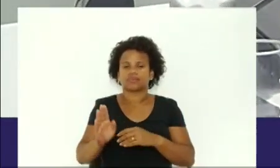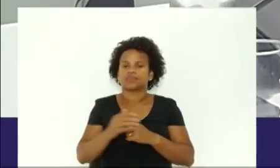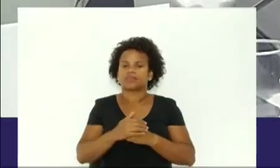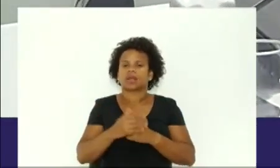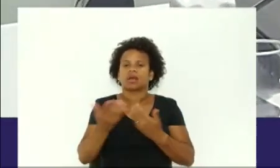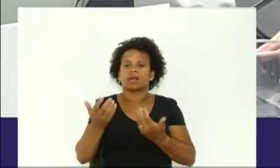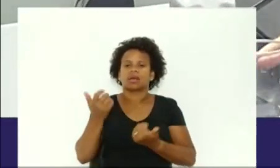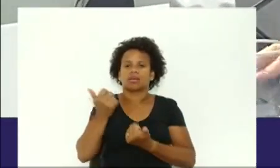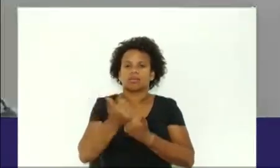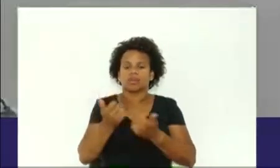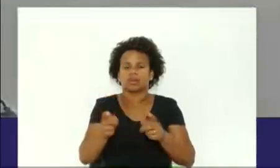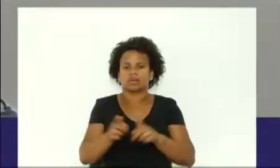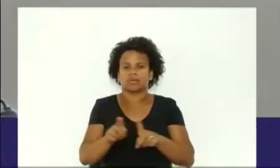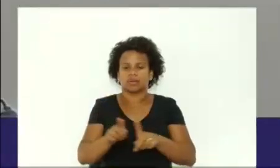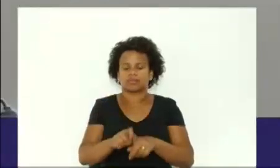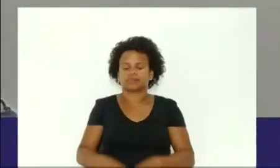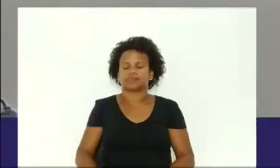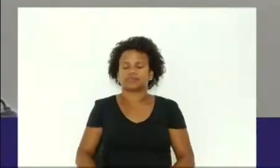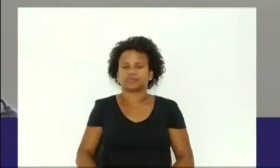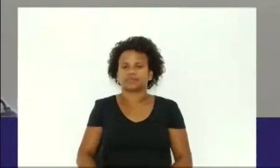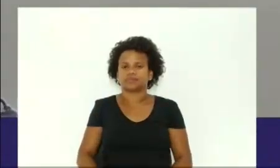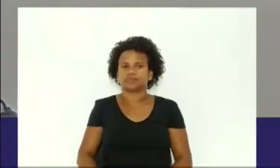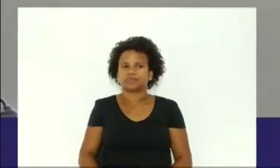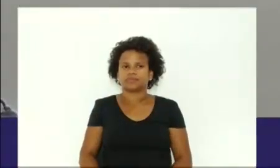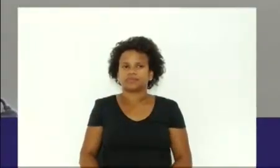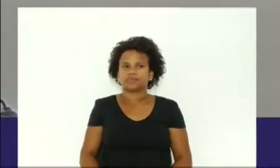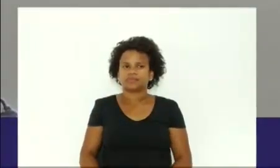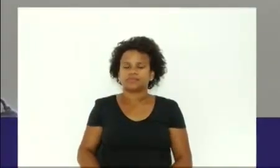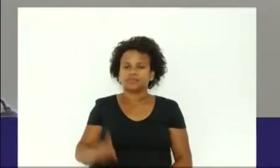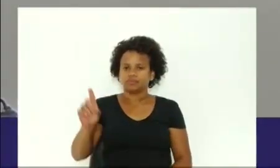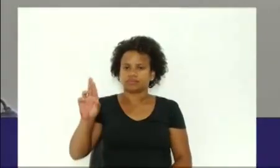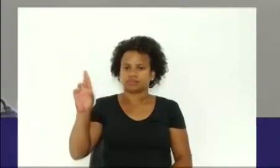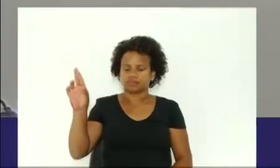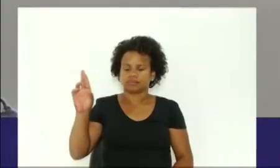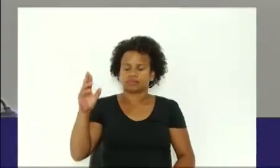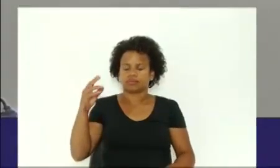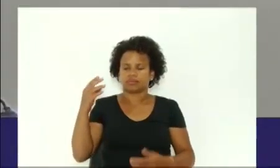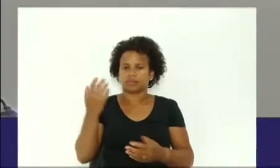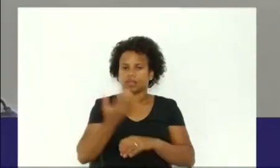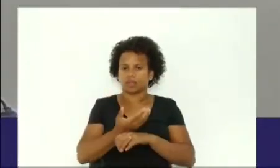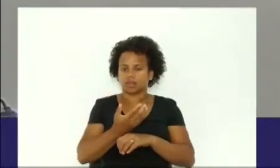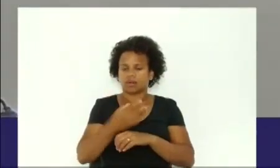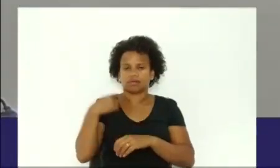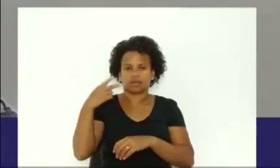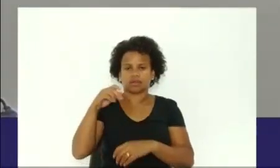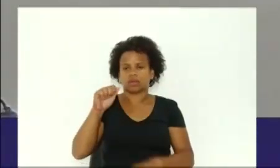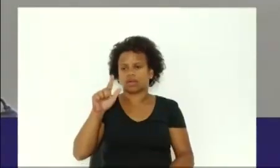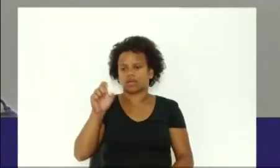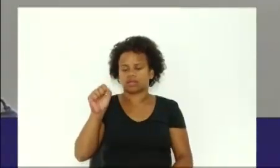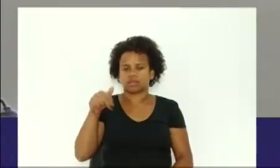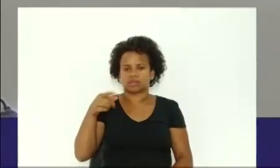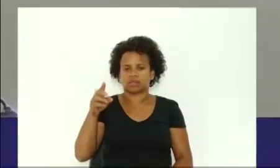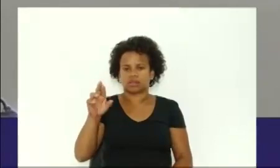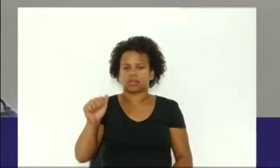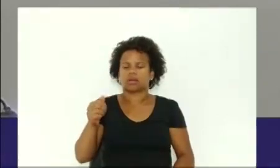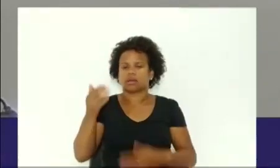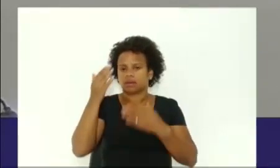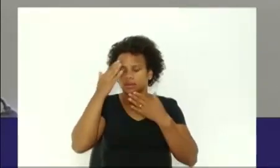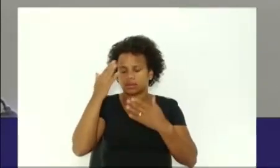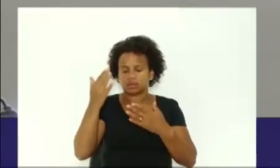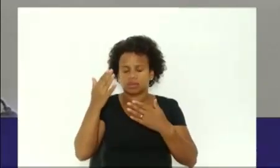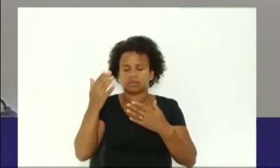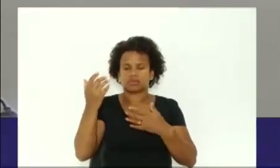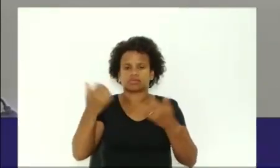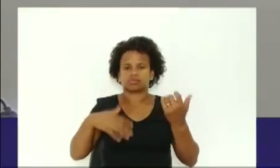também. Consulto a autora da matéria, a vereadora Alessandra. Agradeço as palavras, vereador Lelo,